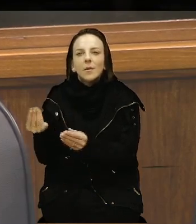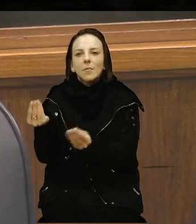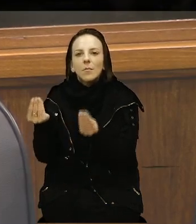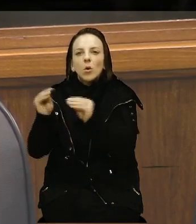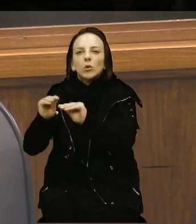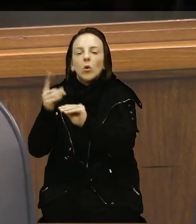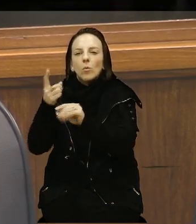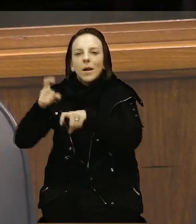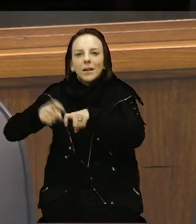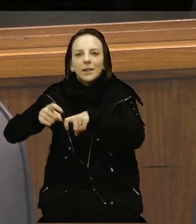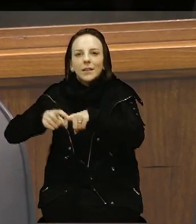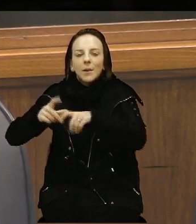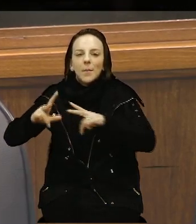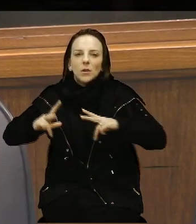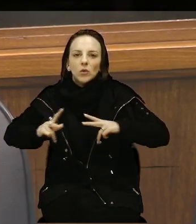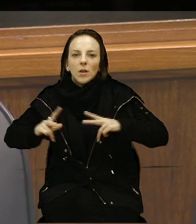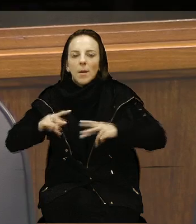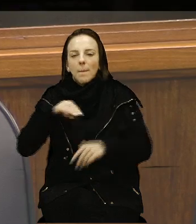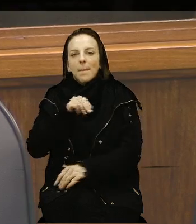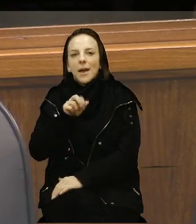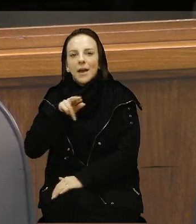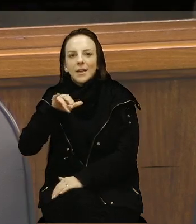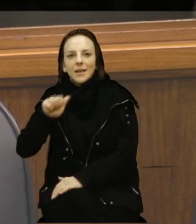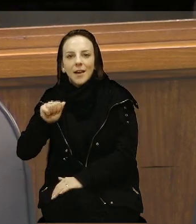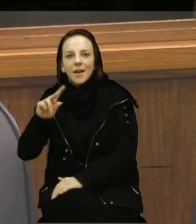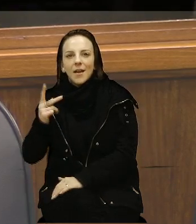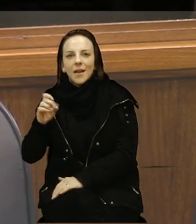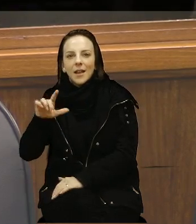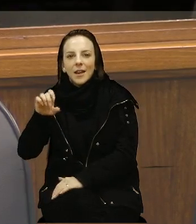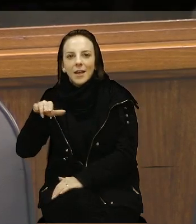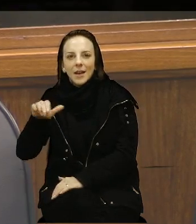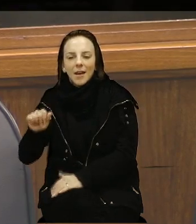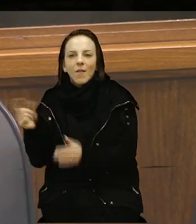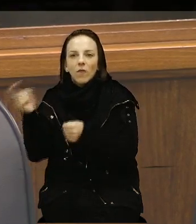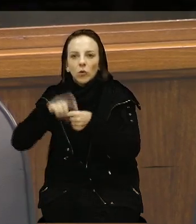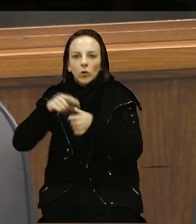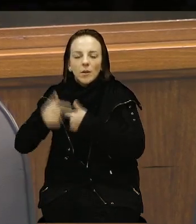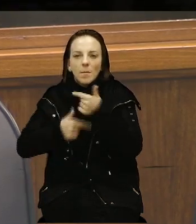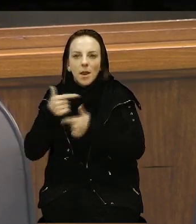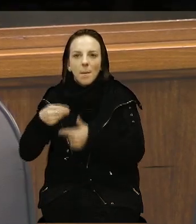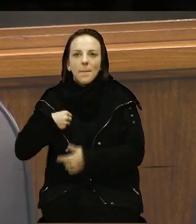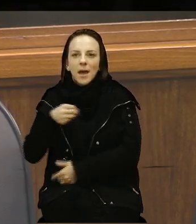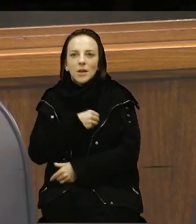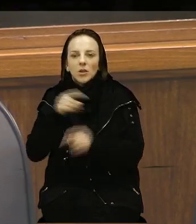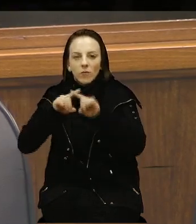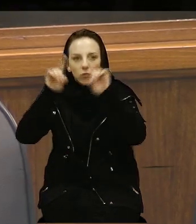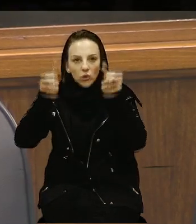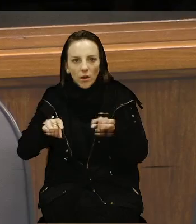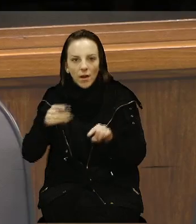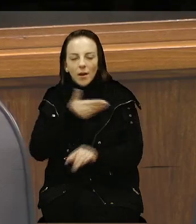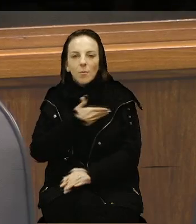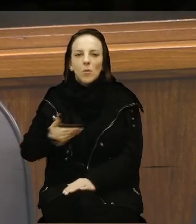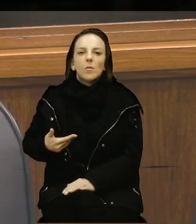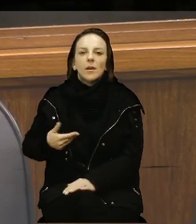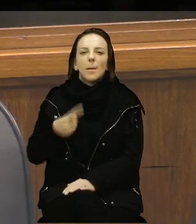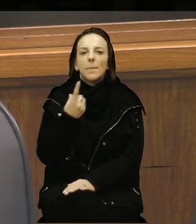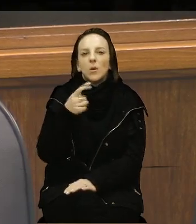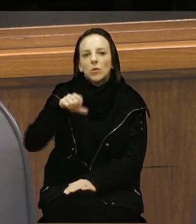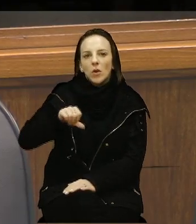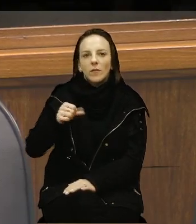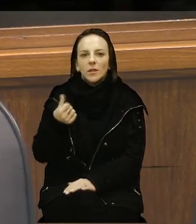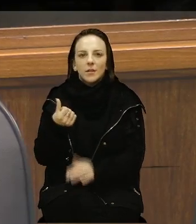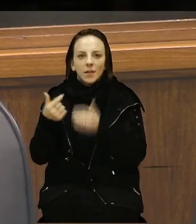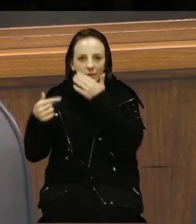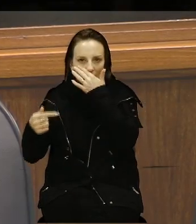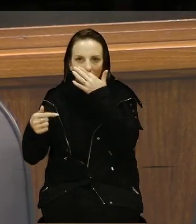particular, quando Maria Helena retomou suas atividades como médica funcionária pública. Em 1967,